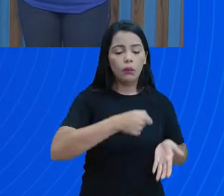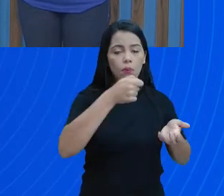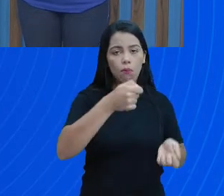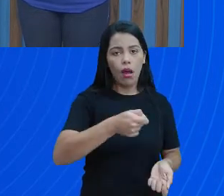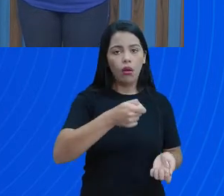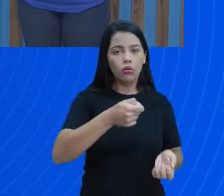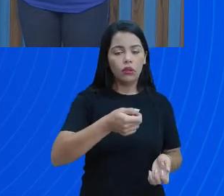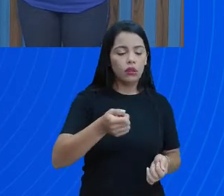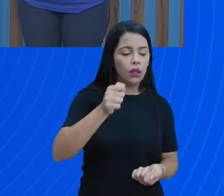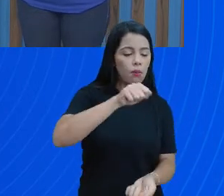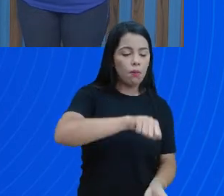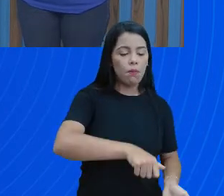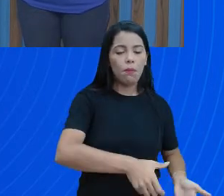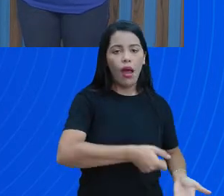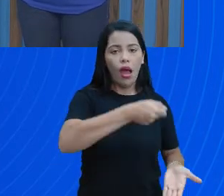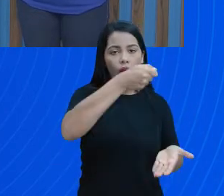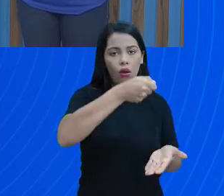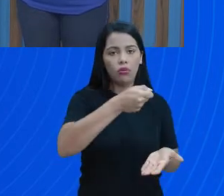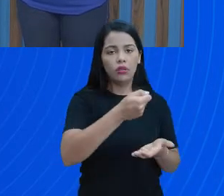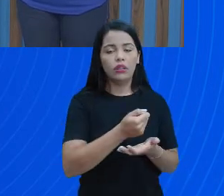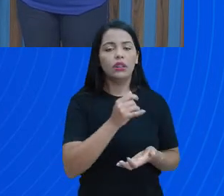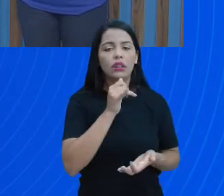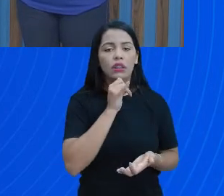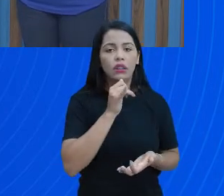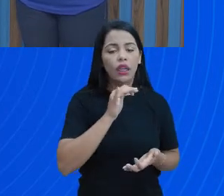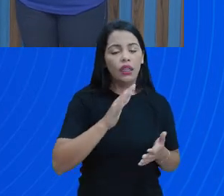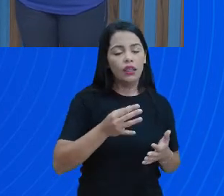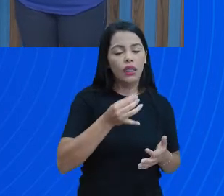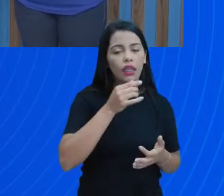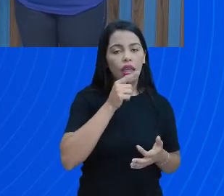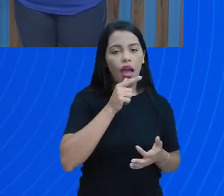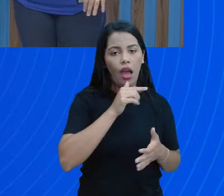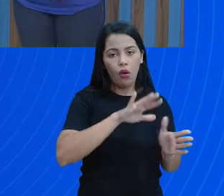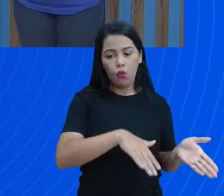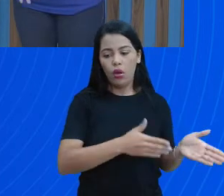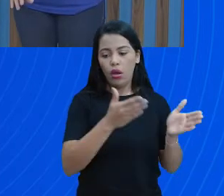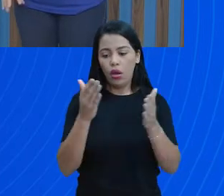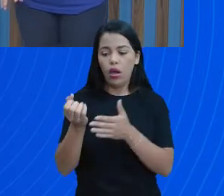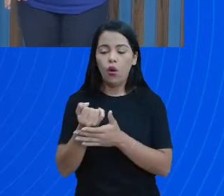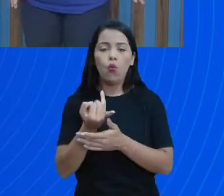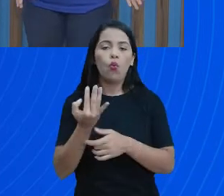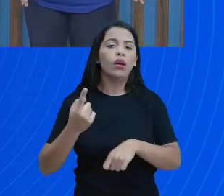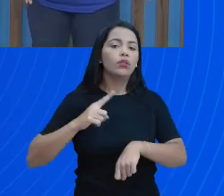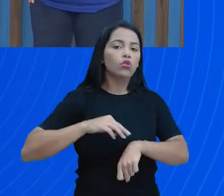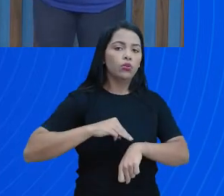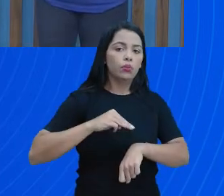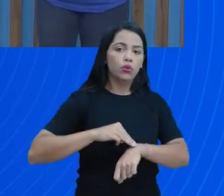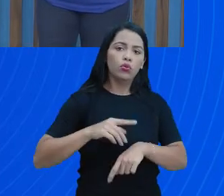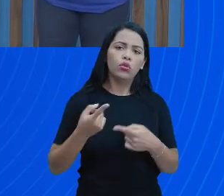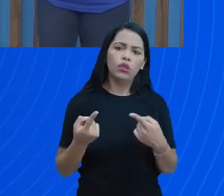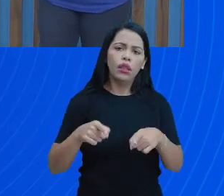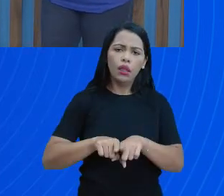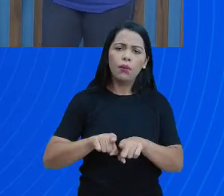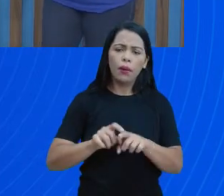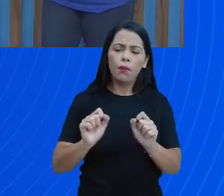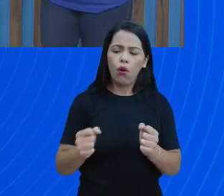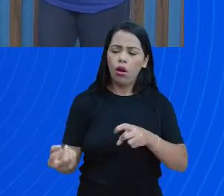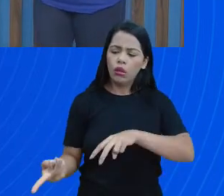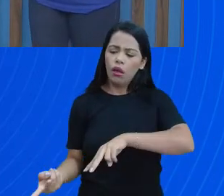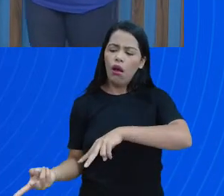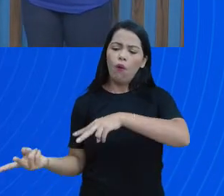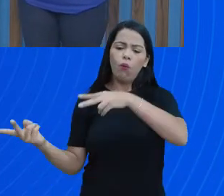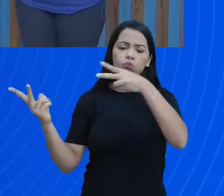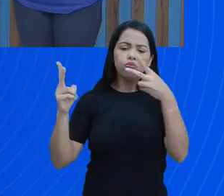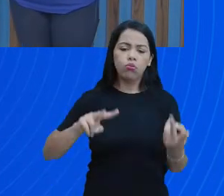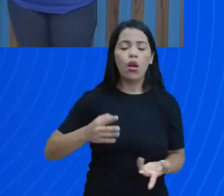diferentes. Nada impede que a gente troque a relação. Tendo a quantidade de pães, descubra quantas farinhas. Ou, tendo a quantidade